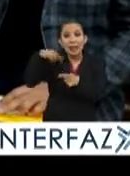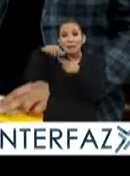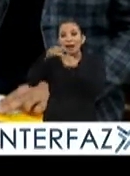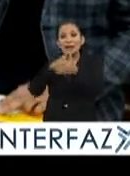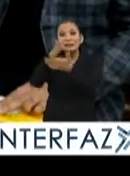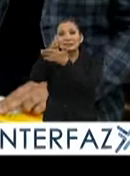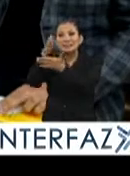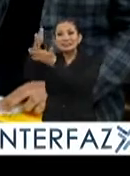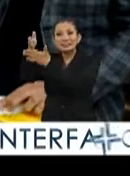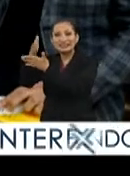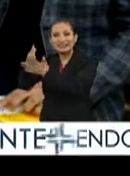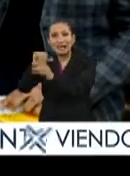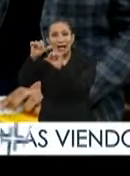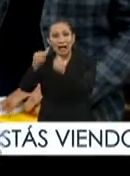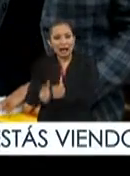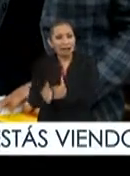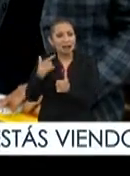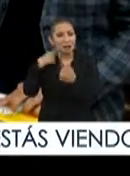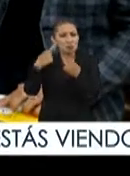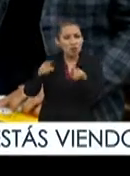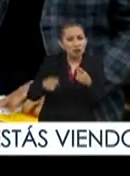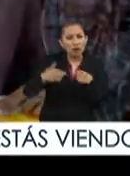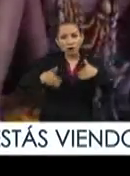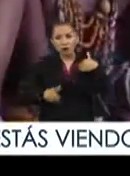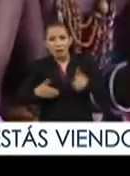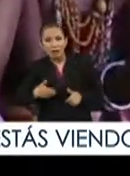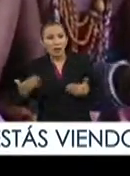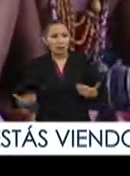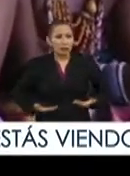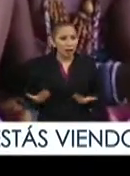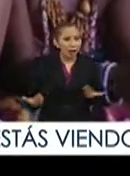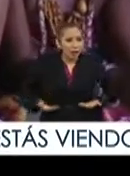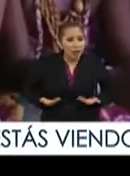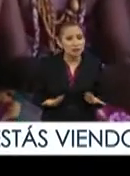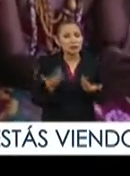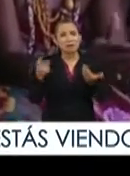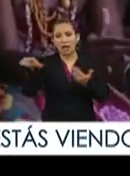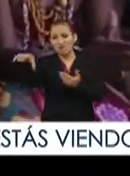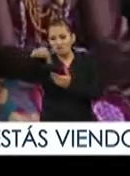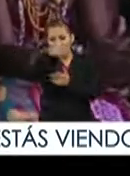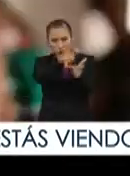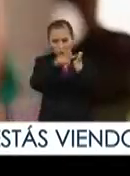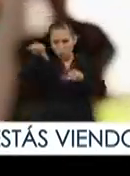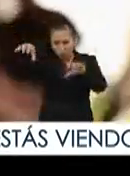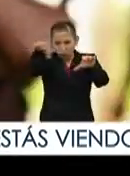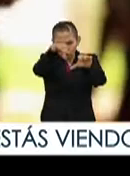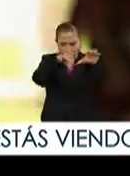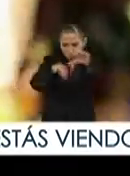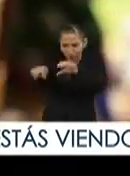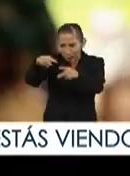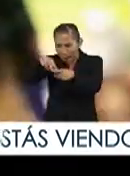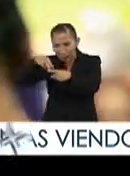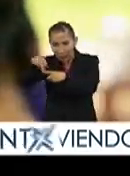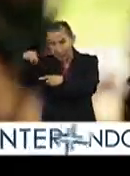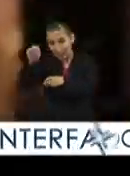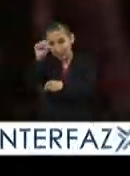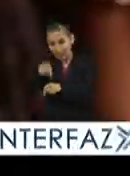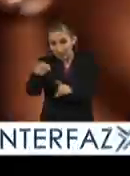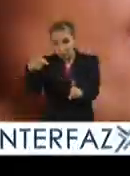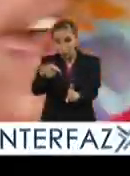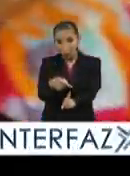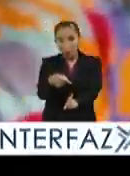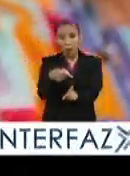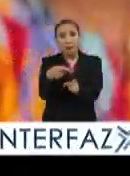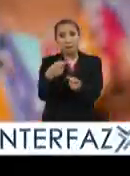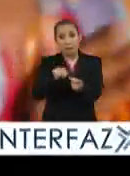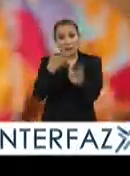estado. Artistas de rua, música, teatro, danças, artistas circenses, exatamente nesse mesmo sentido, de